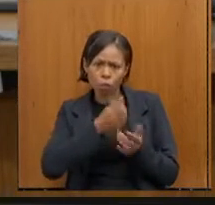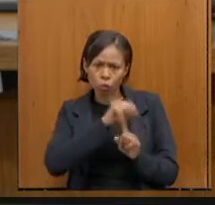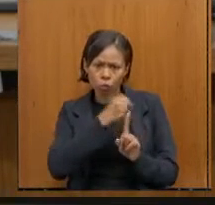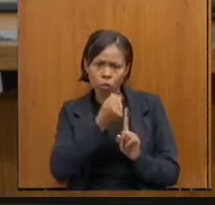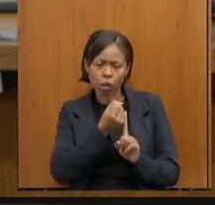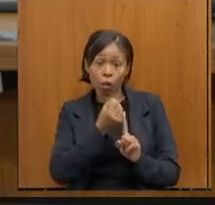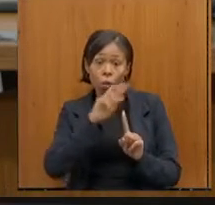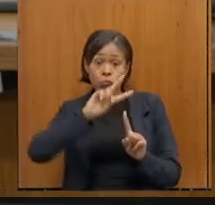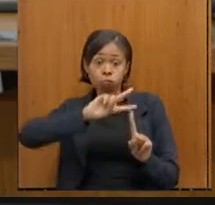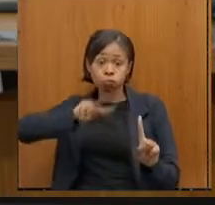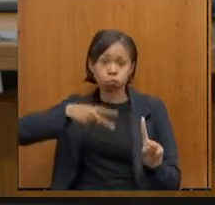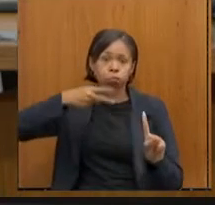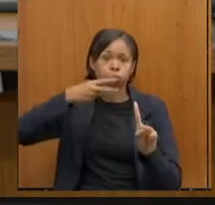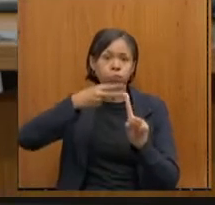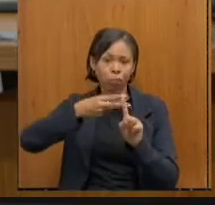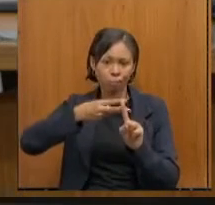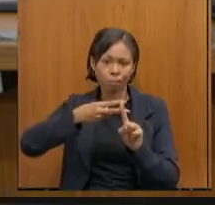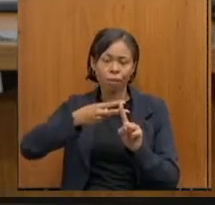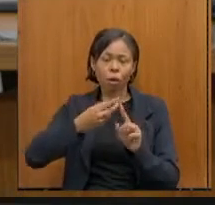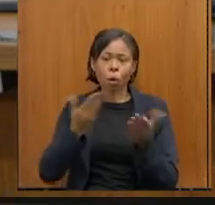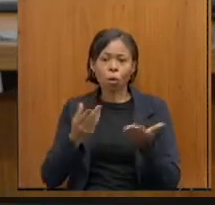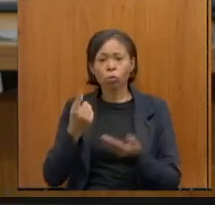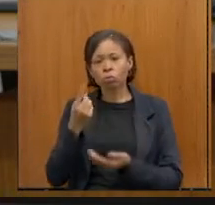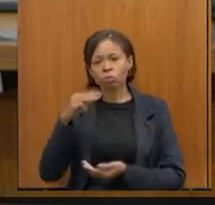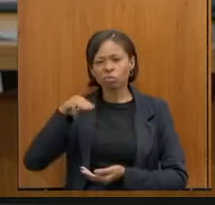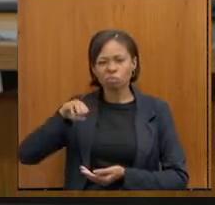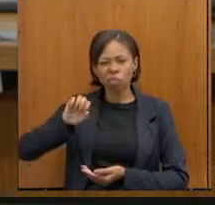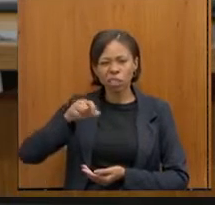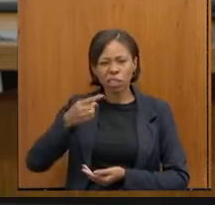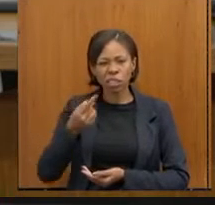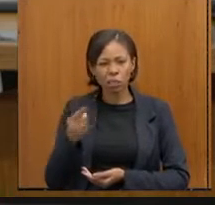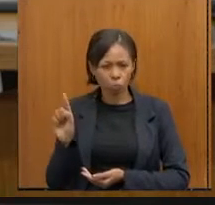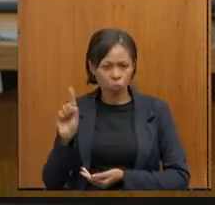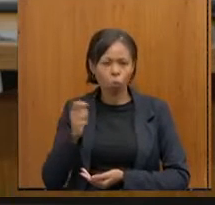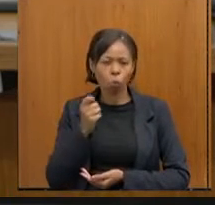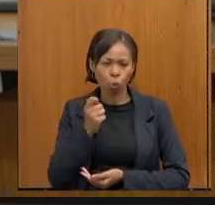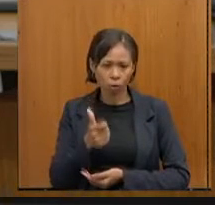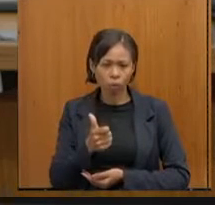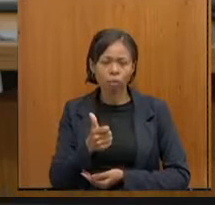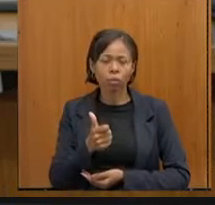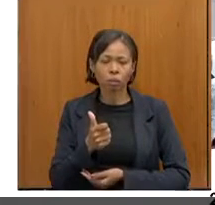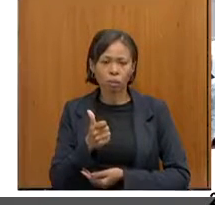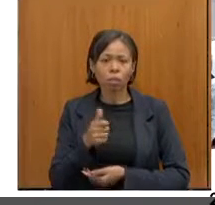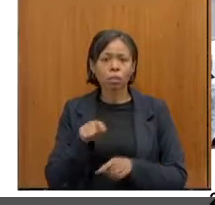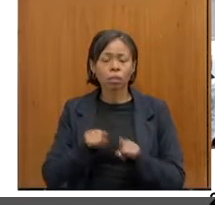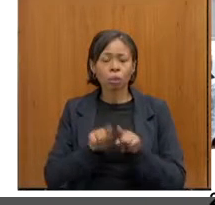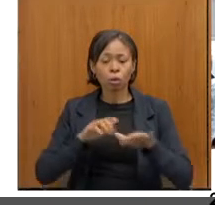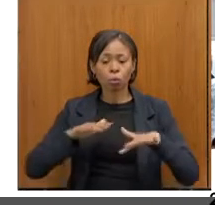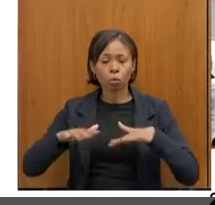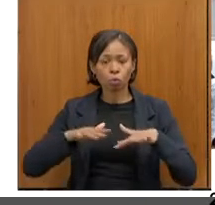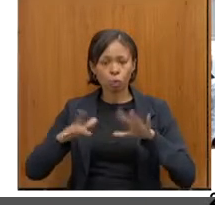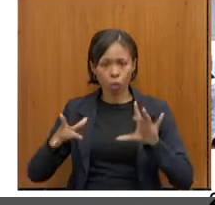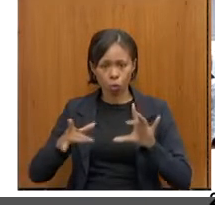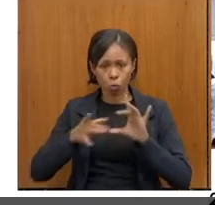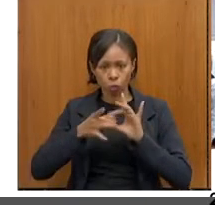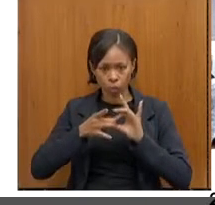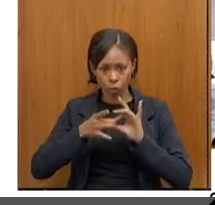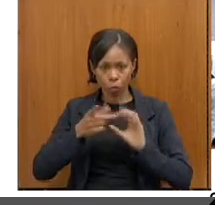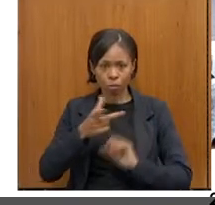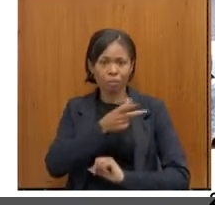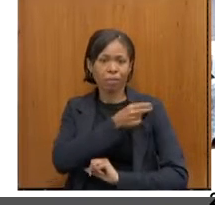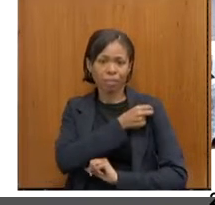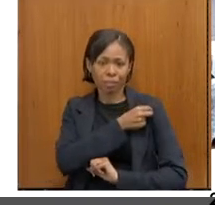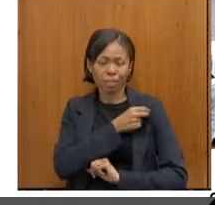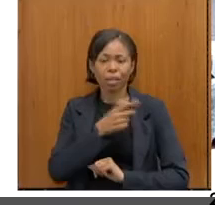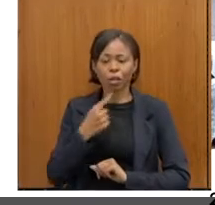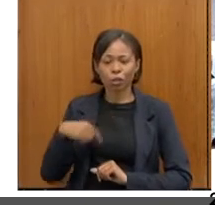temos hoje quase 1 milhão de clientes cadastrados em tarifa social o movimento Unidos Pela vacina nós adotamos